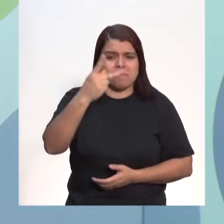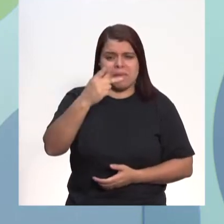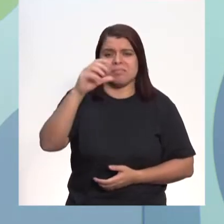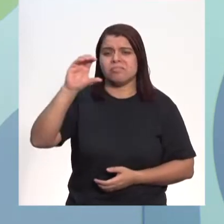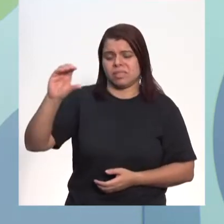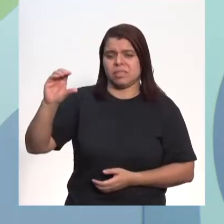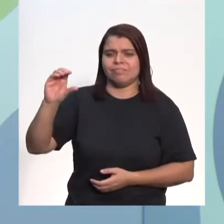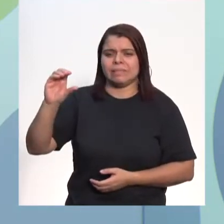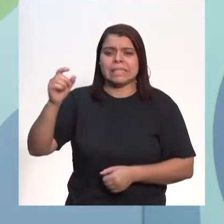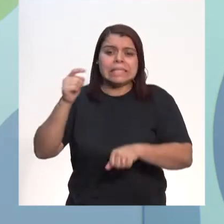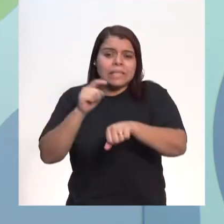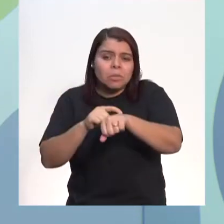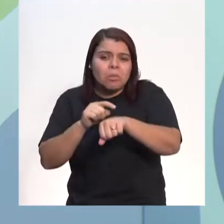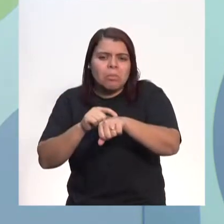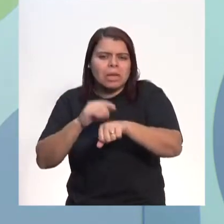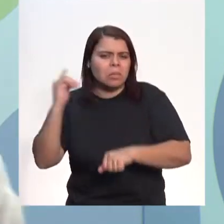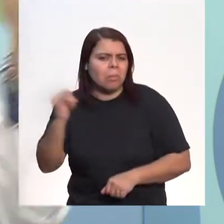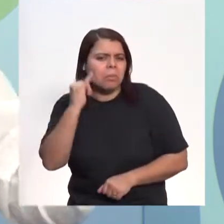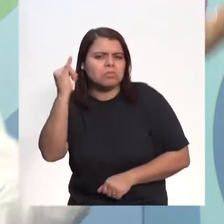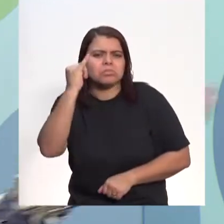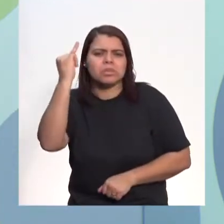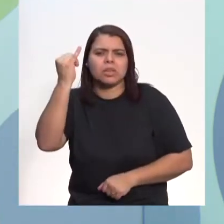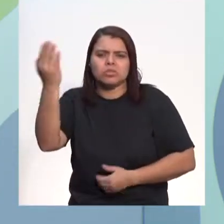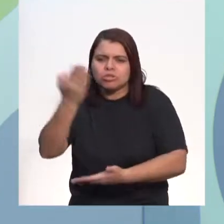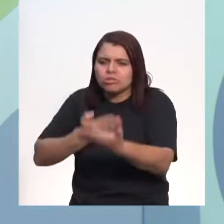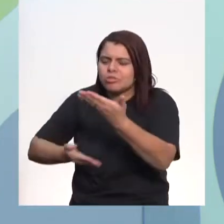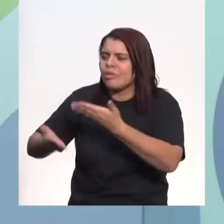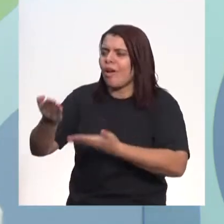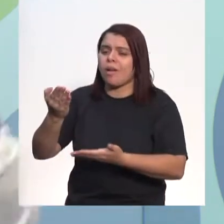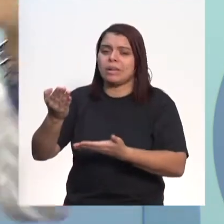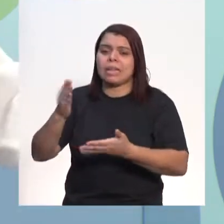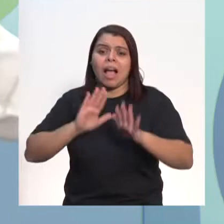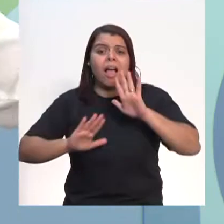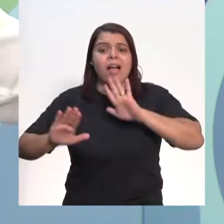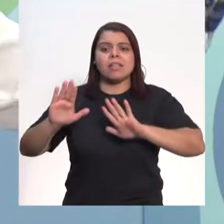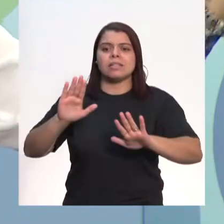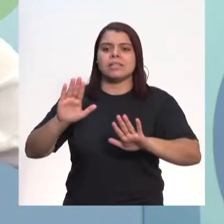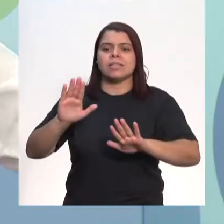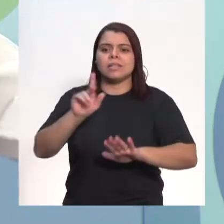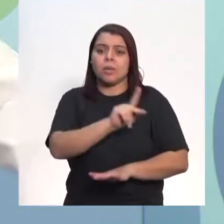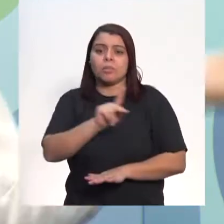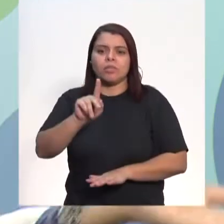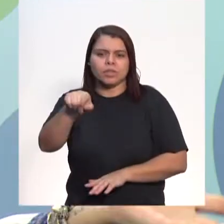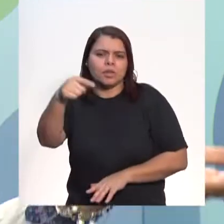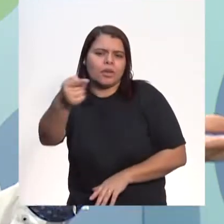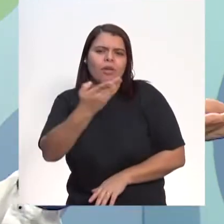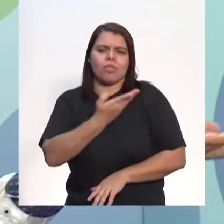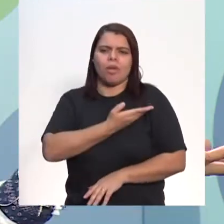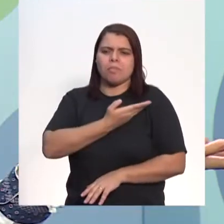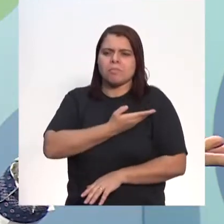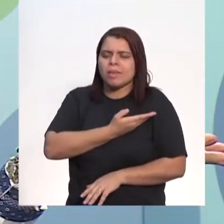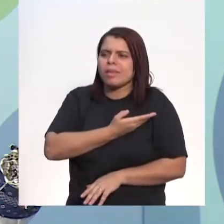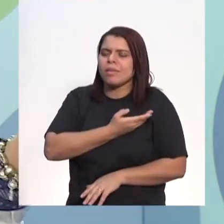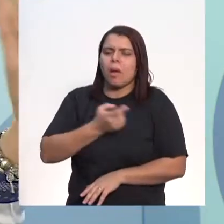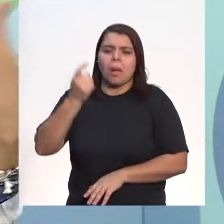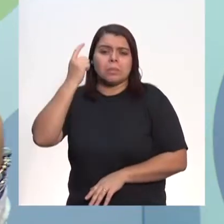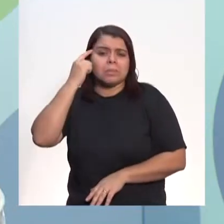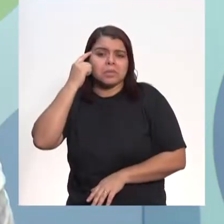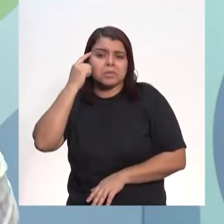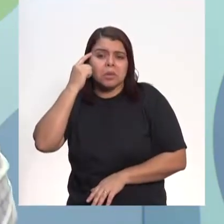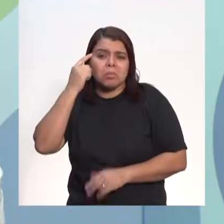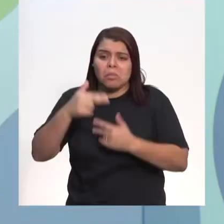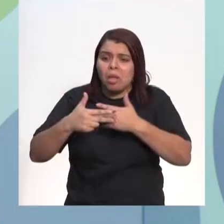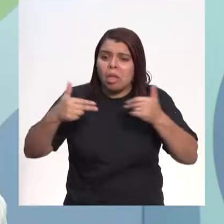de trocas. Às vezes, o meu colega pensou em algo que eu não pensei. Às vezes, a outra escola do mesmo bairro,